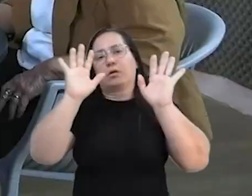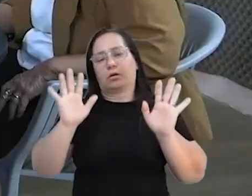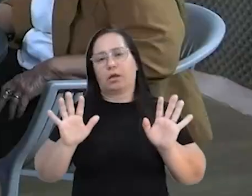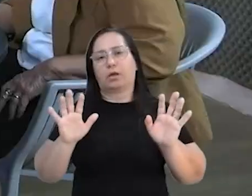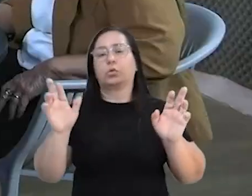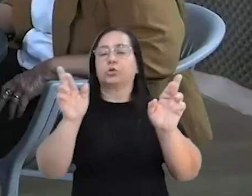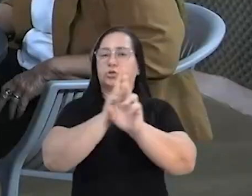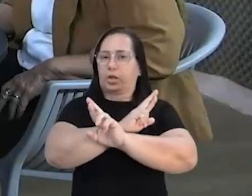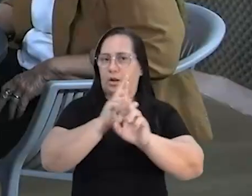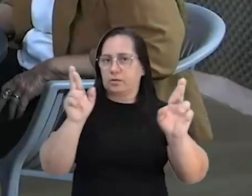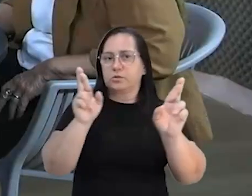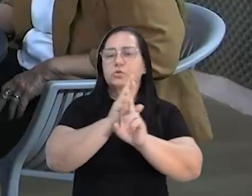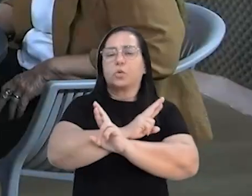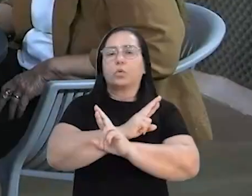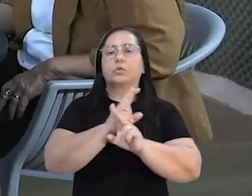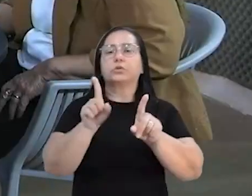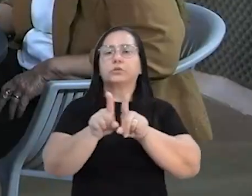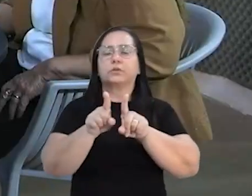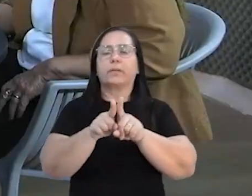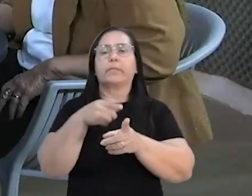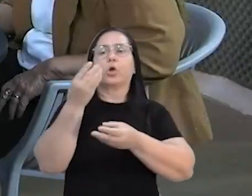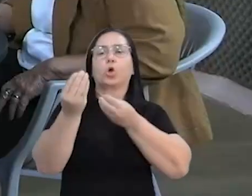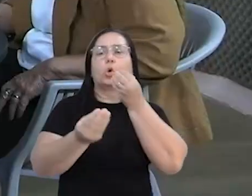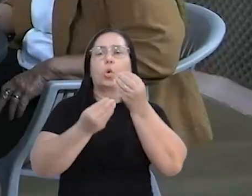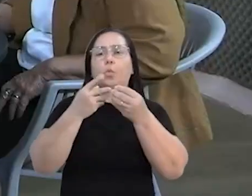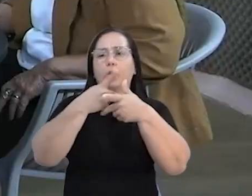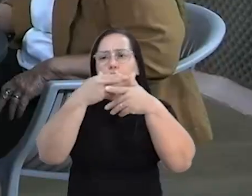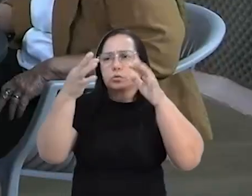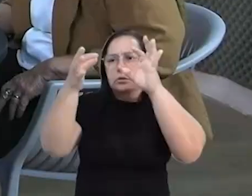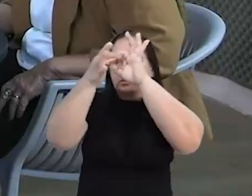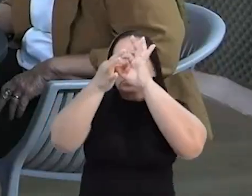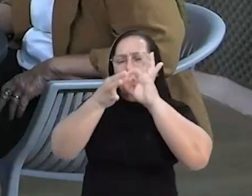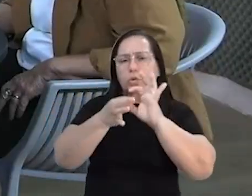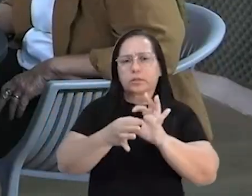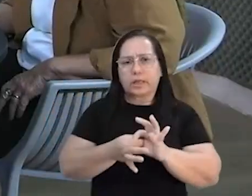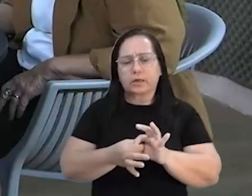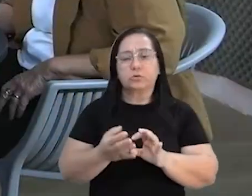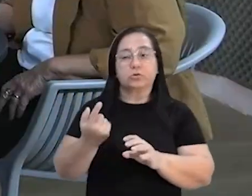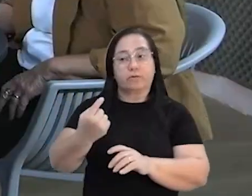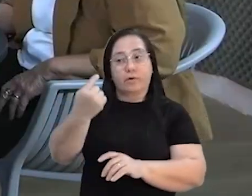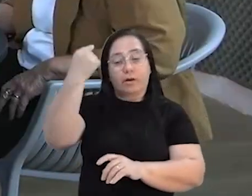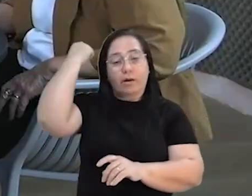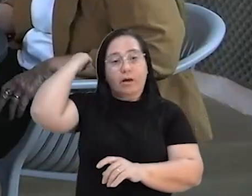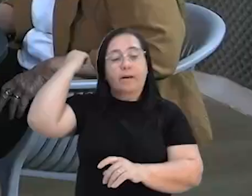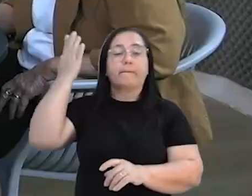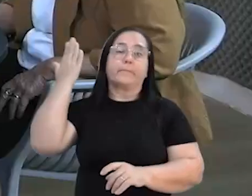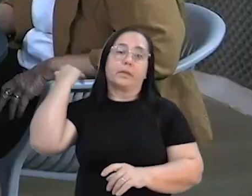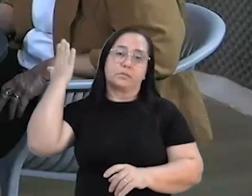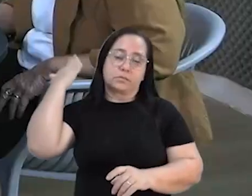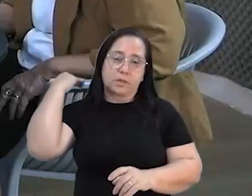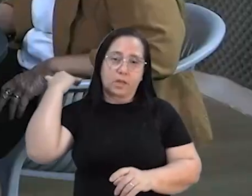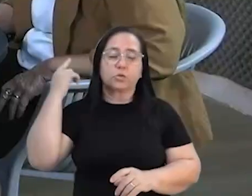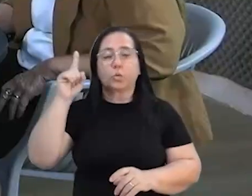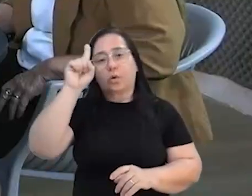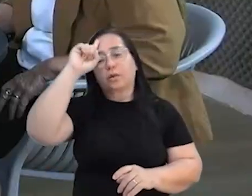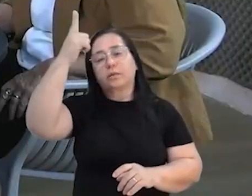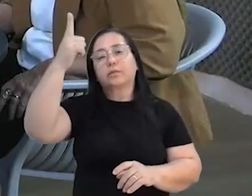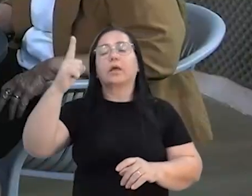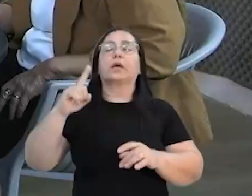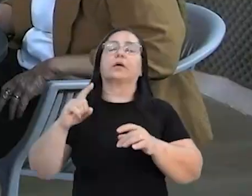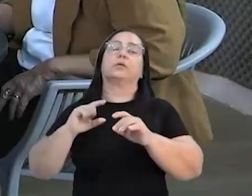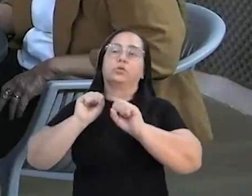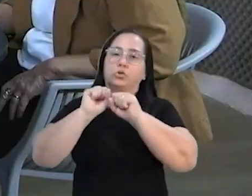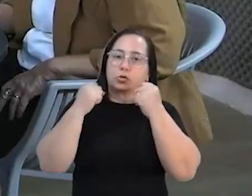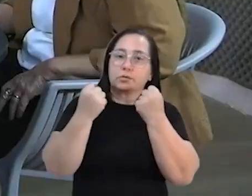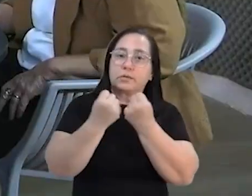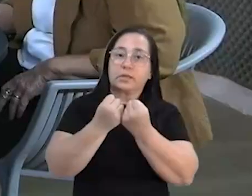as relações e como as coisas se conectam. Ou seja, estava lá nos primórdios da ideia de sociedade para o contexto que a